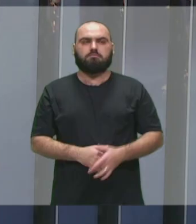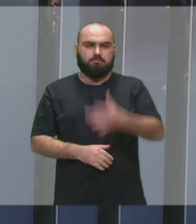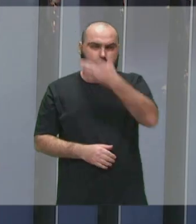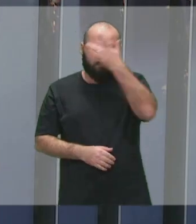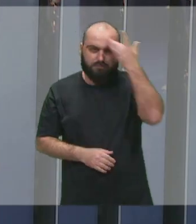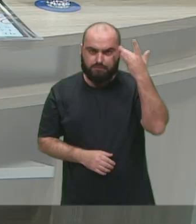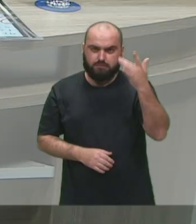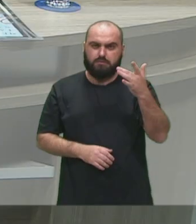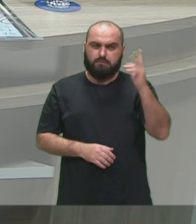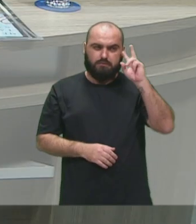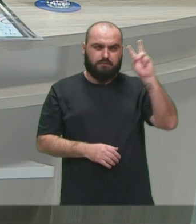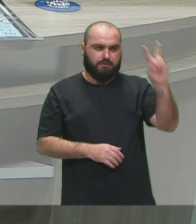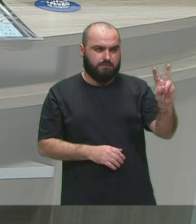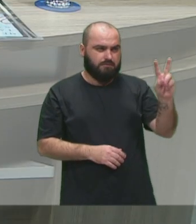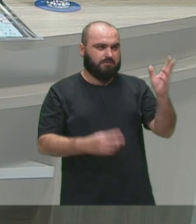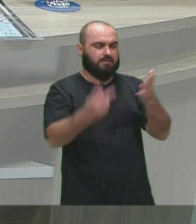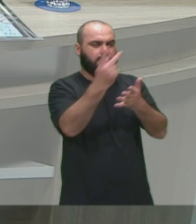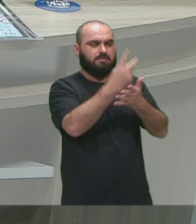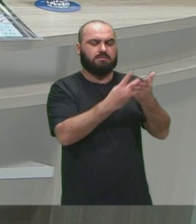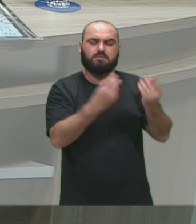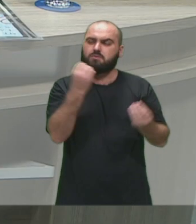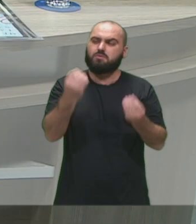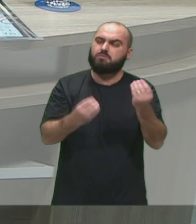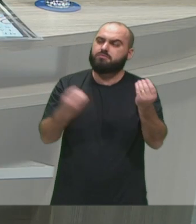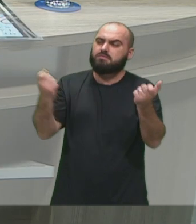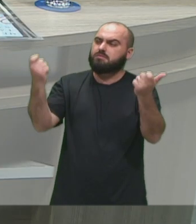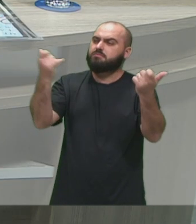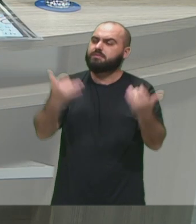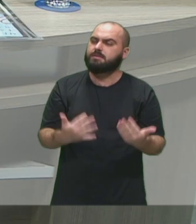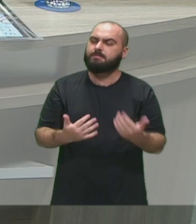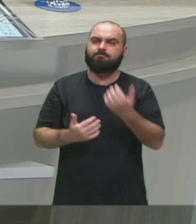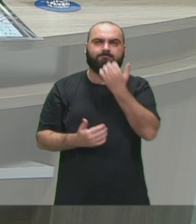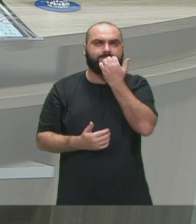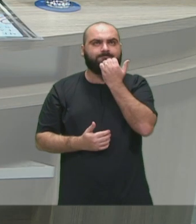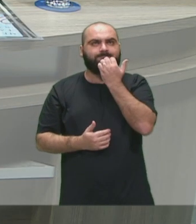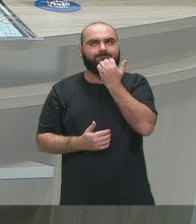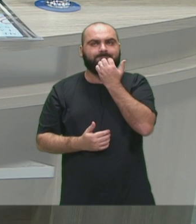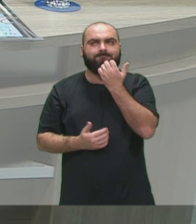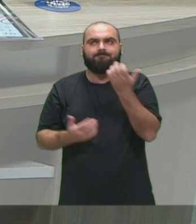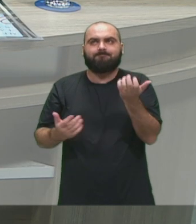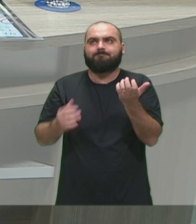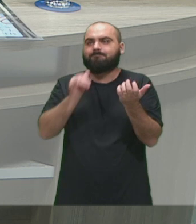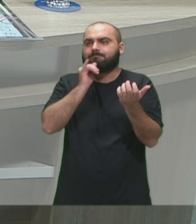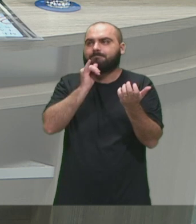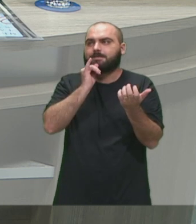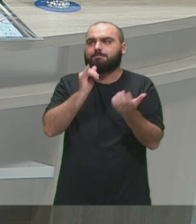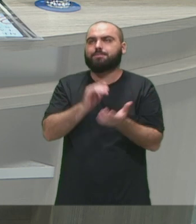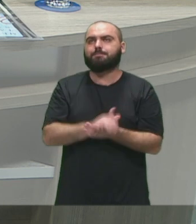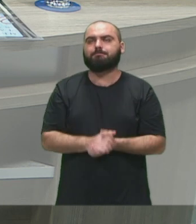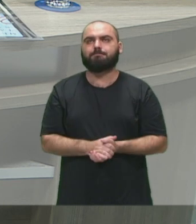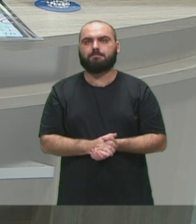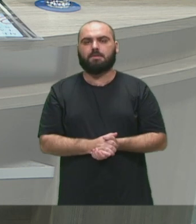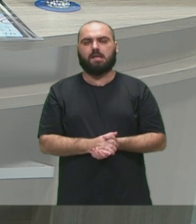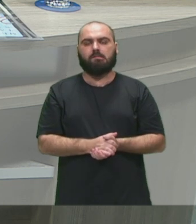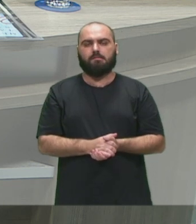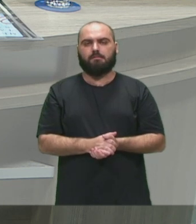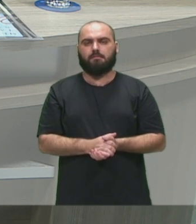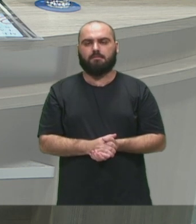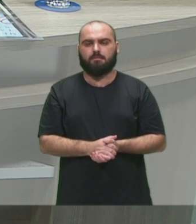depois que elas estavam expostas. Como é que se dá isso, por exemplo, como é que te chega uma